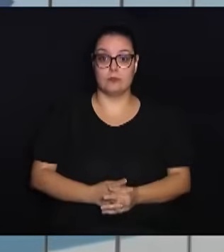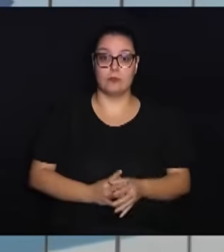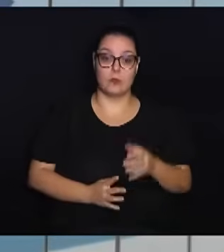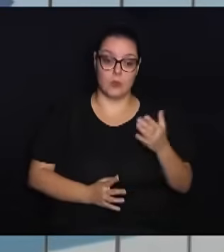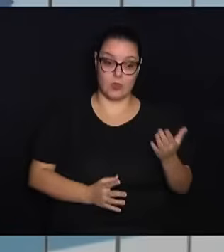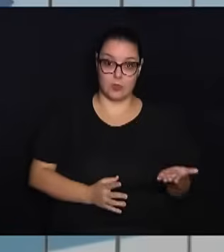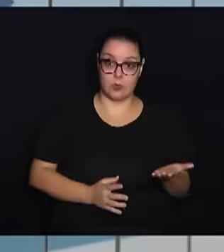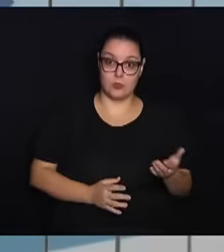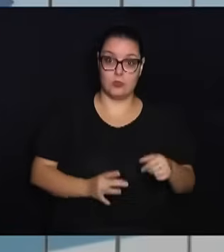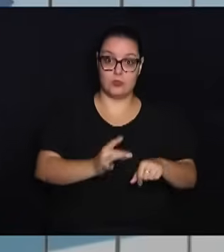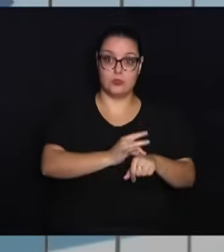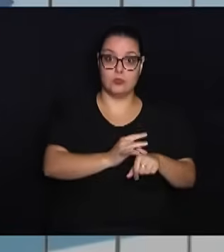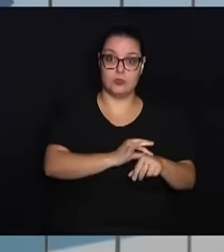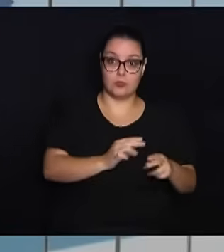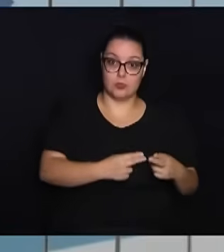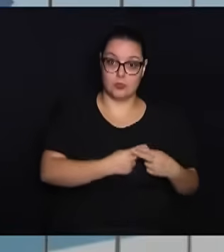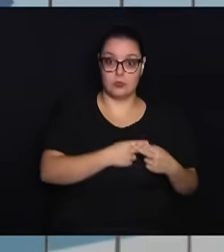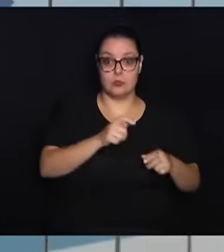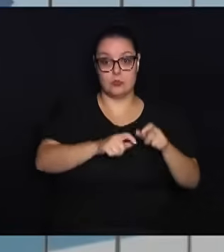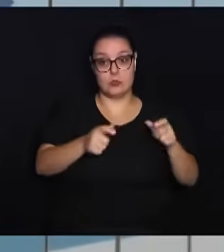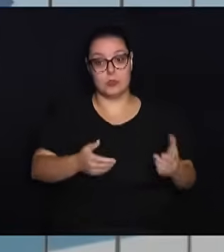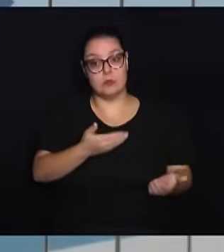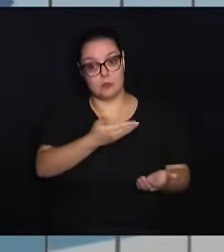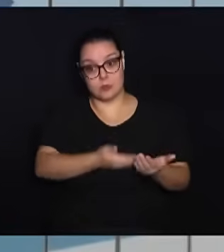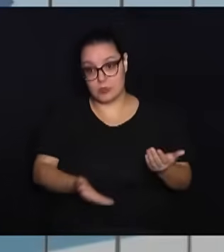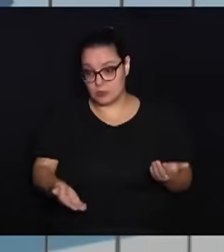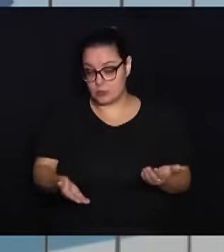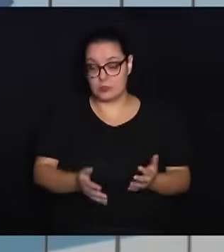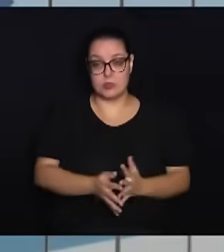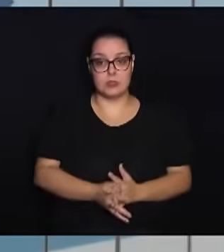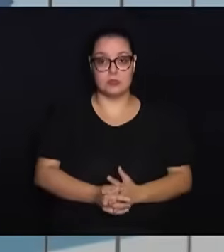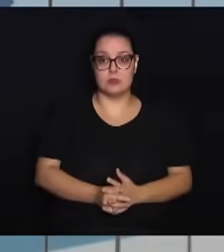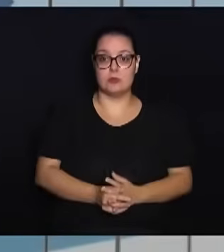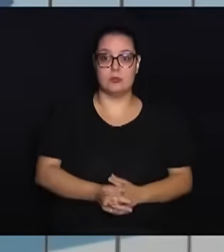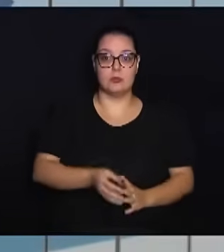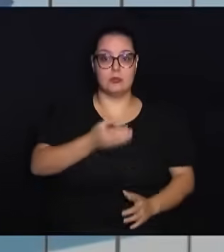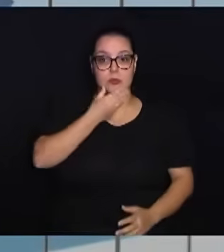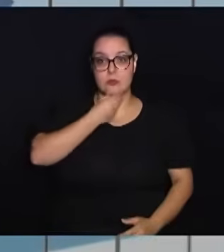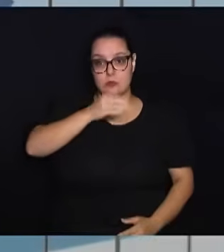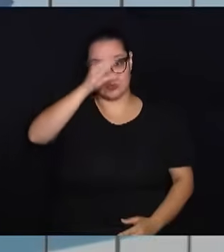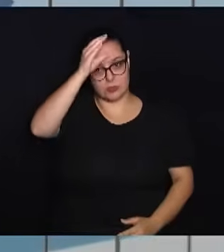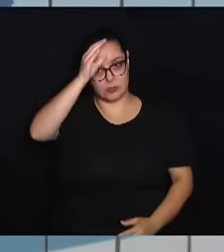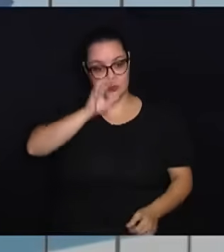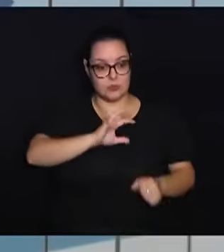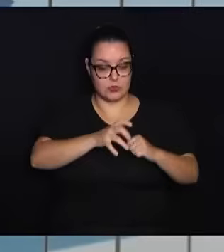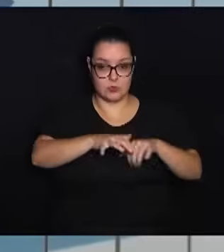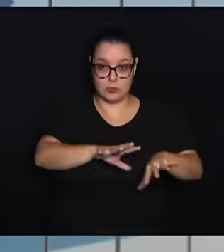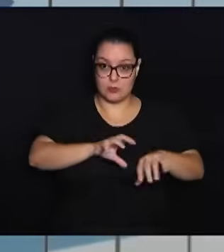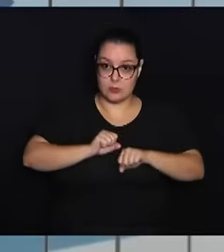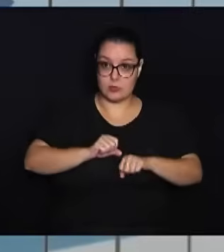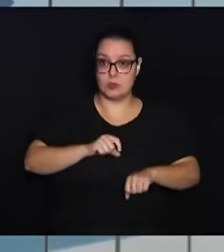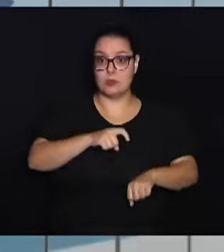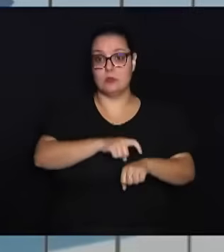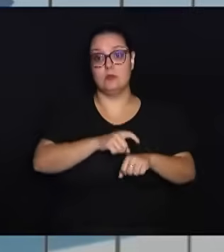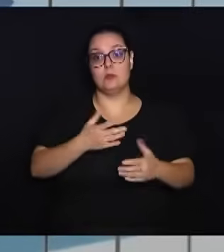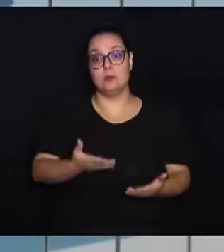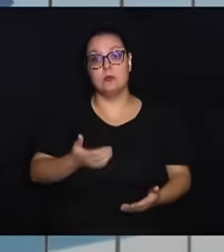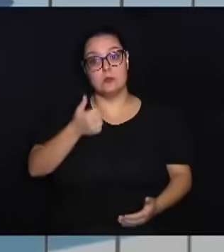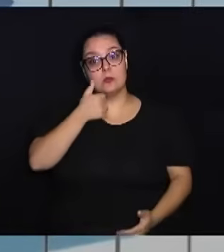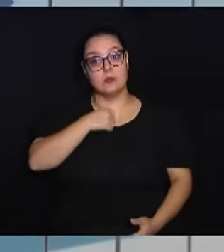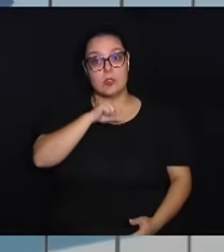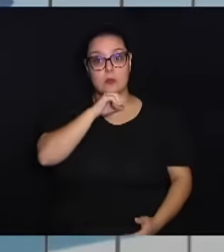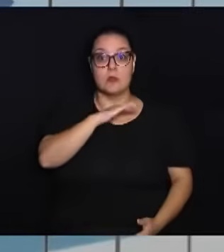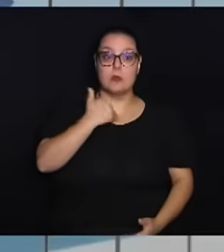do luto, tive pessoas que eu perdi, tios por Covid, depois nesse mesmo período eu perdi minha